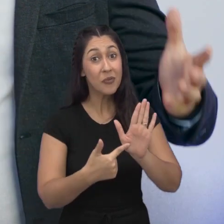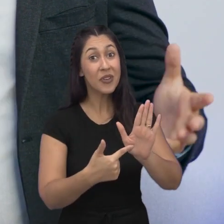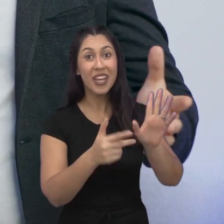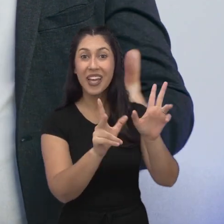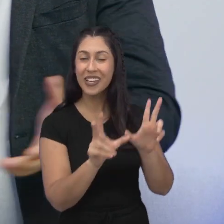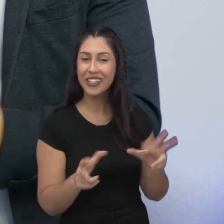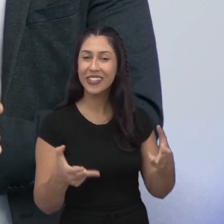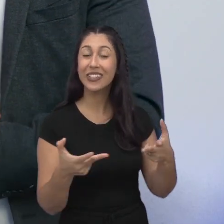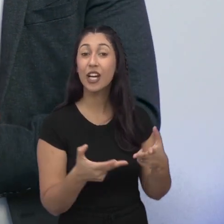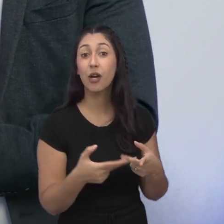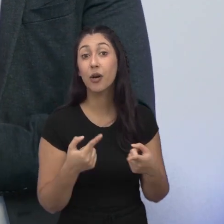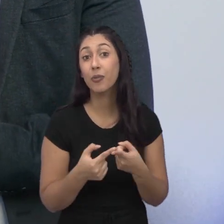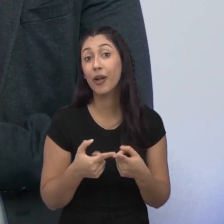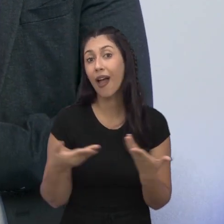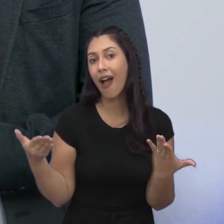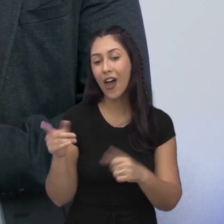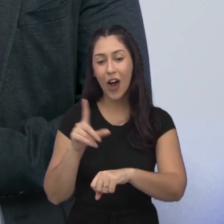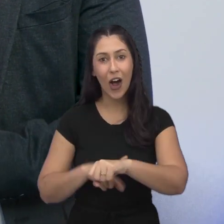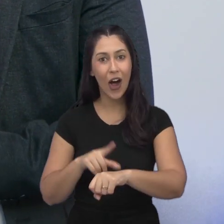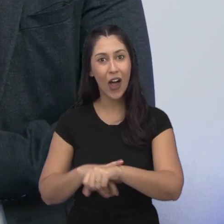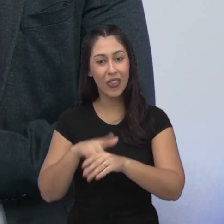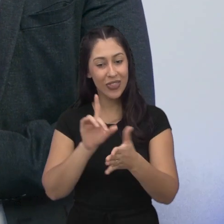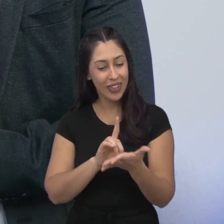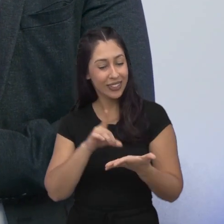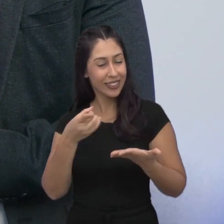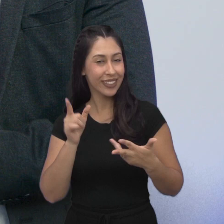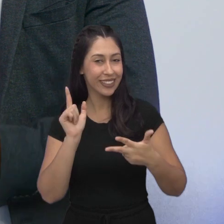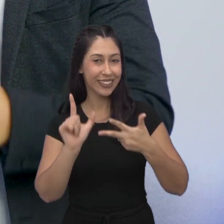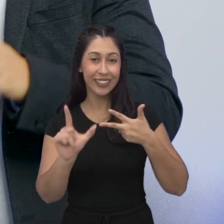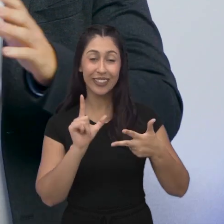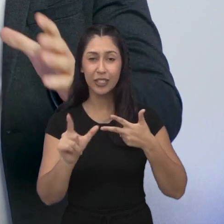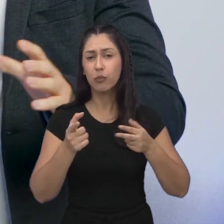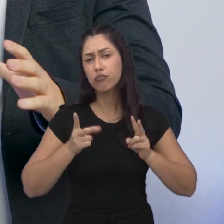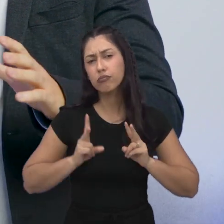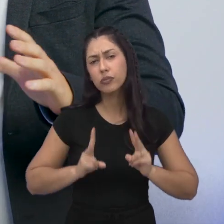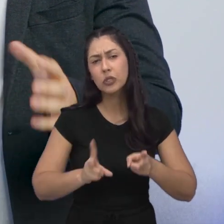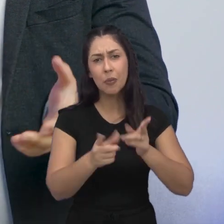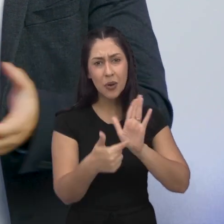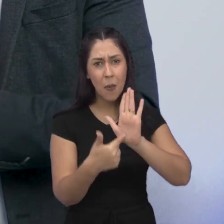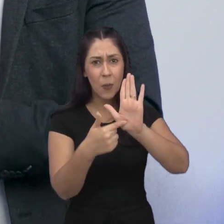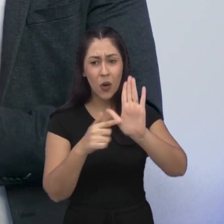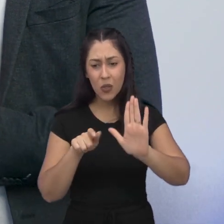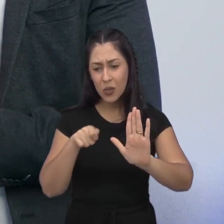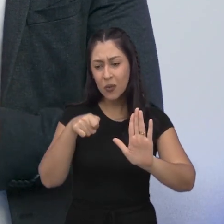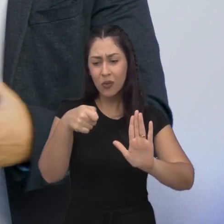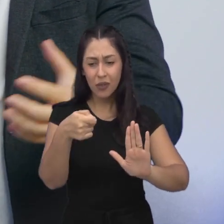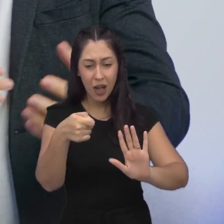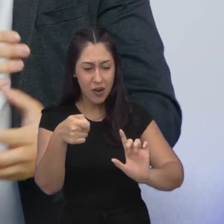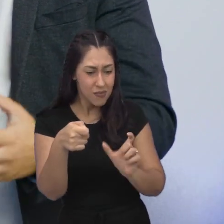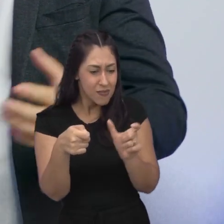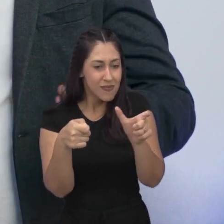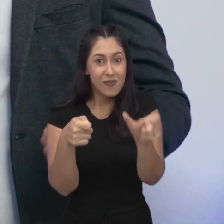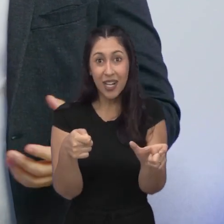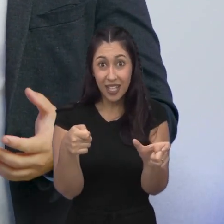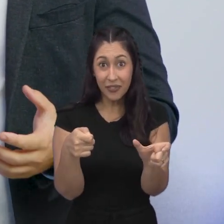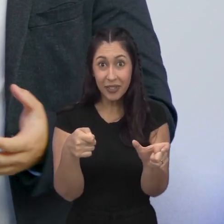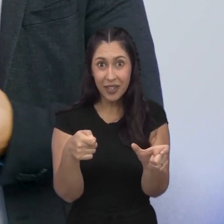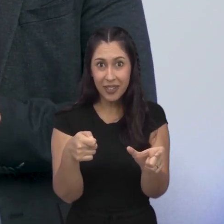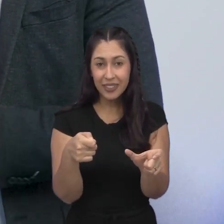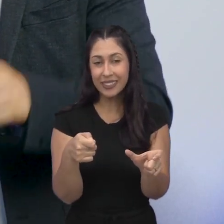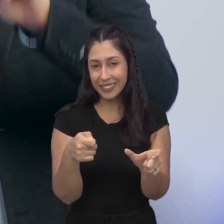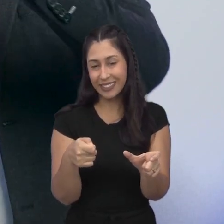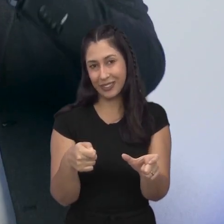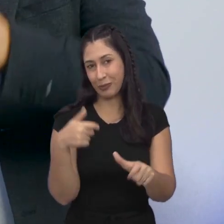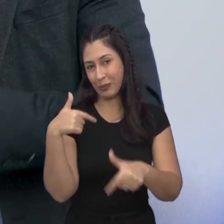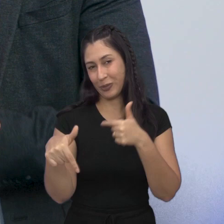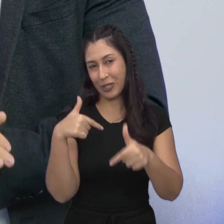da Câmara, porque chegou a hora do nosso dicionário legislativo. A gente sempre traz uma palavrinha, né, que faz parte aqui do cotidiano da